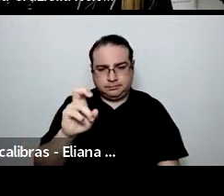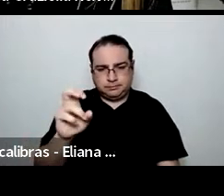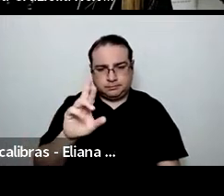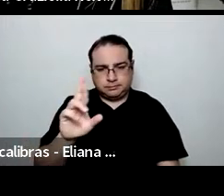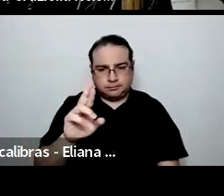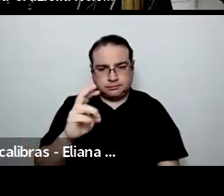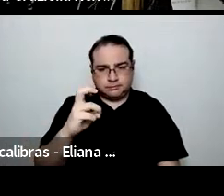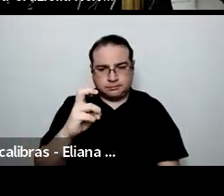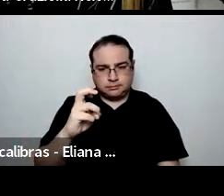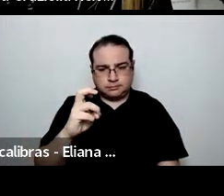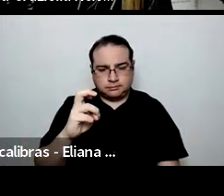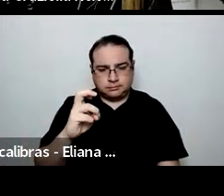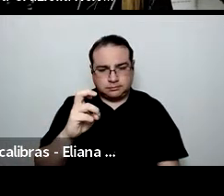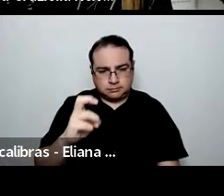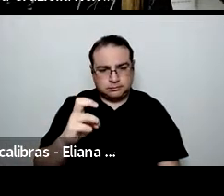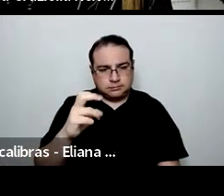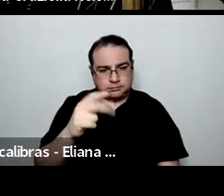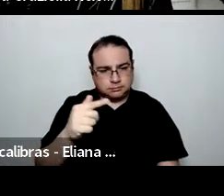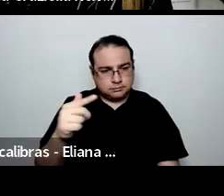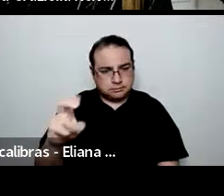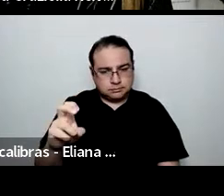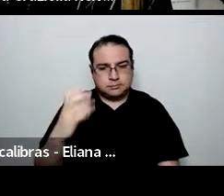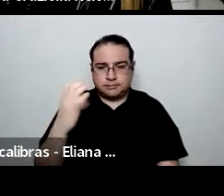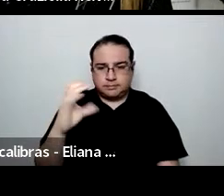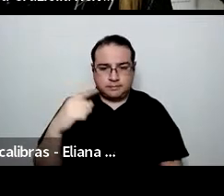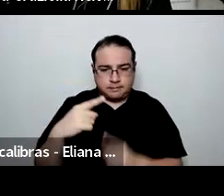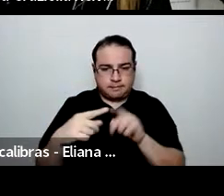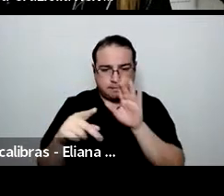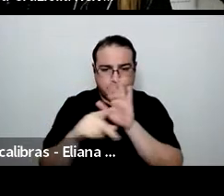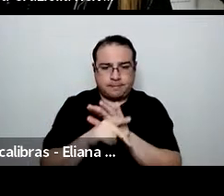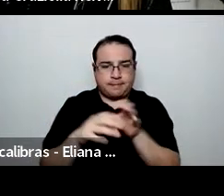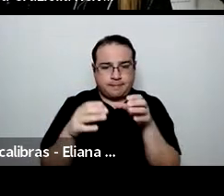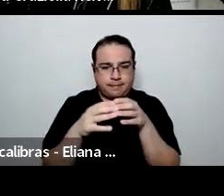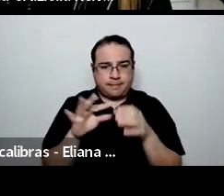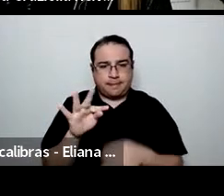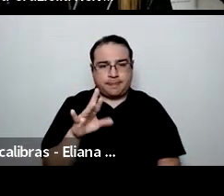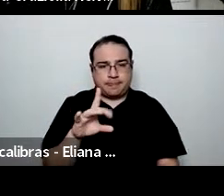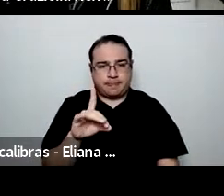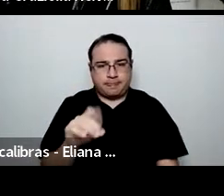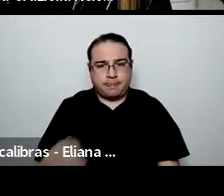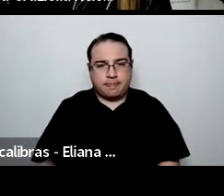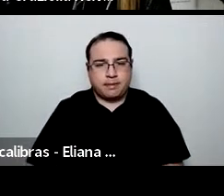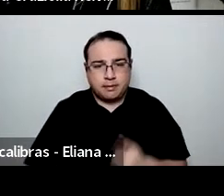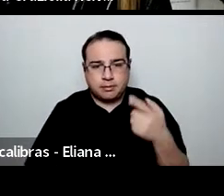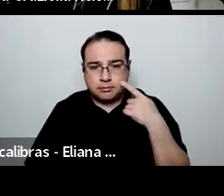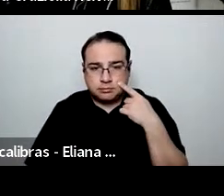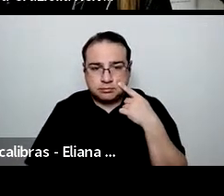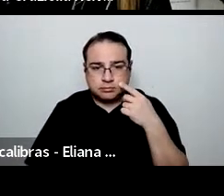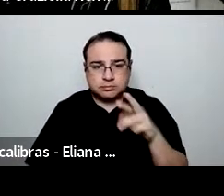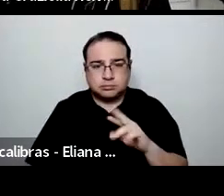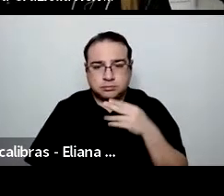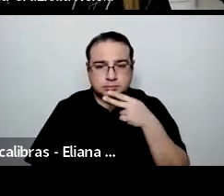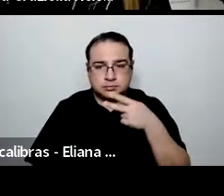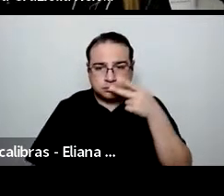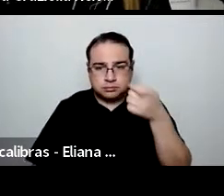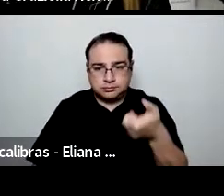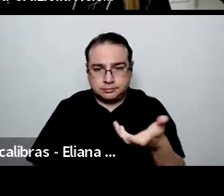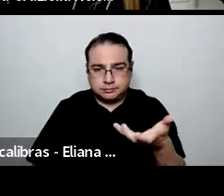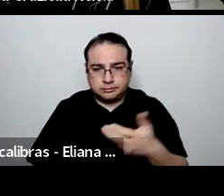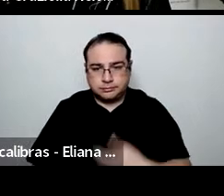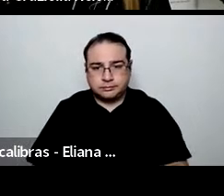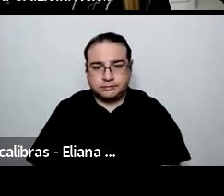sentar águas relativa os dados envolvendo recursos do fundo partidário com a palavra senhor' relator